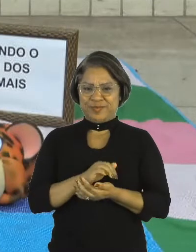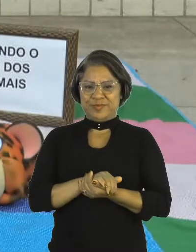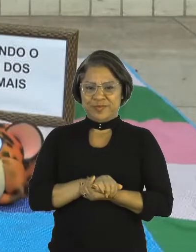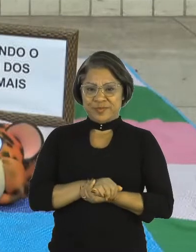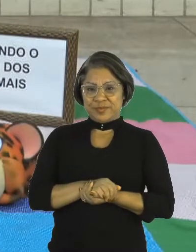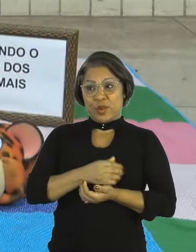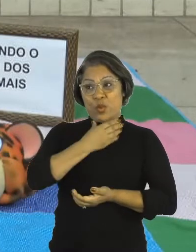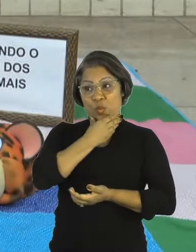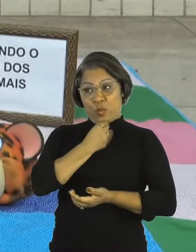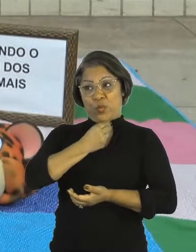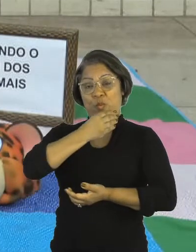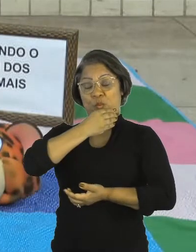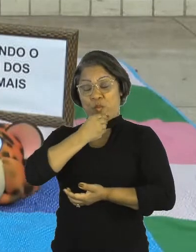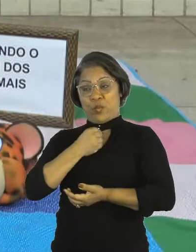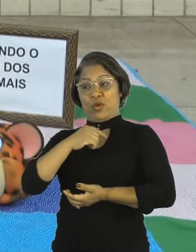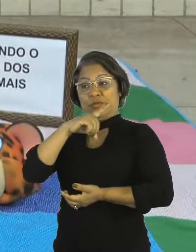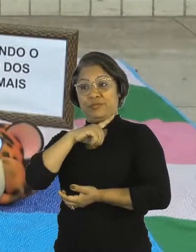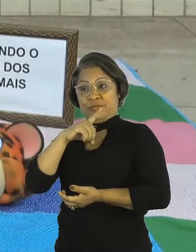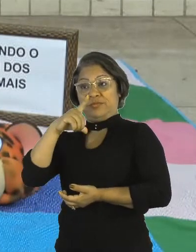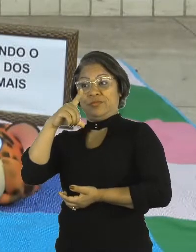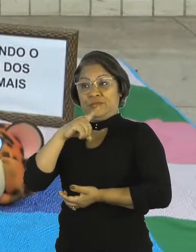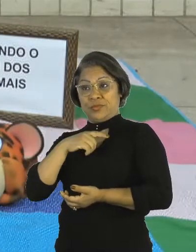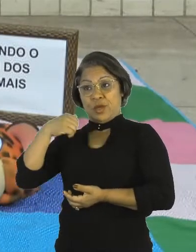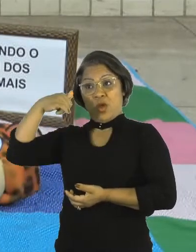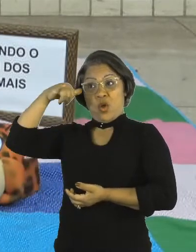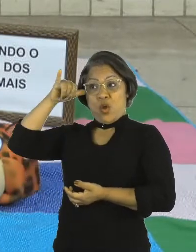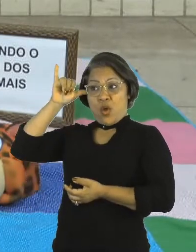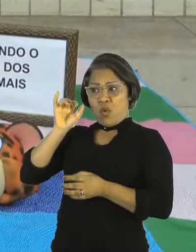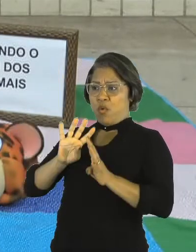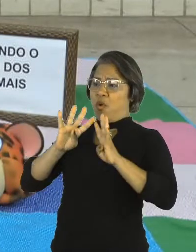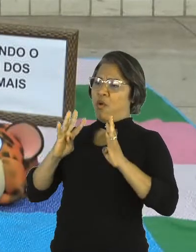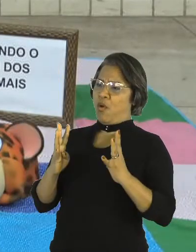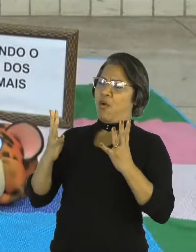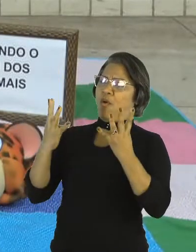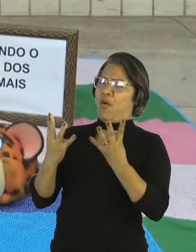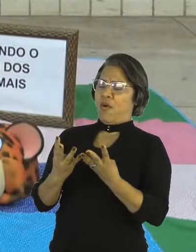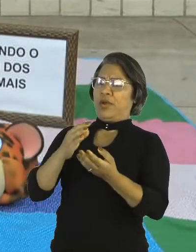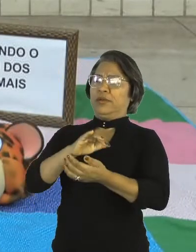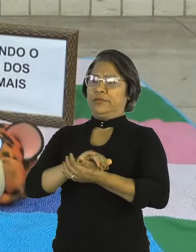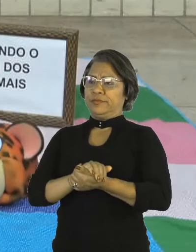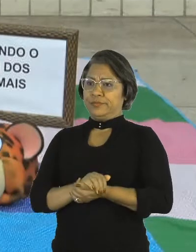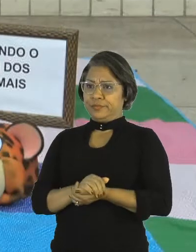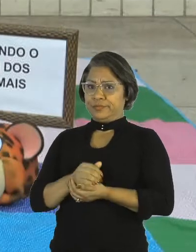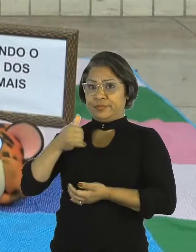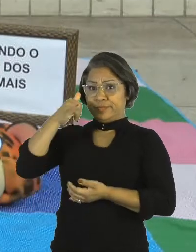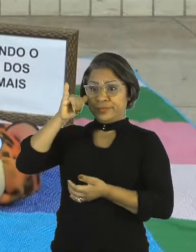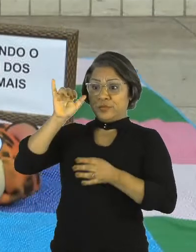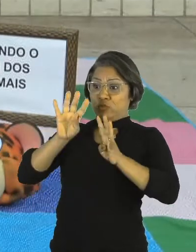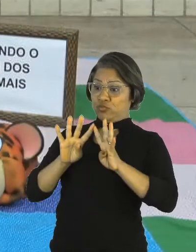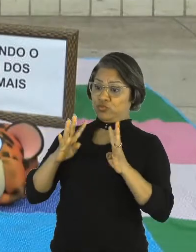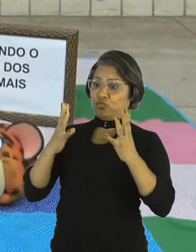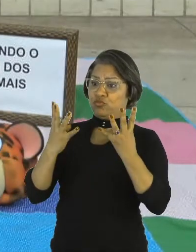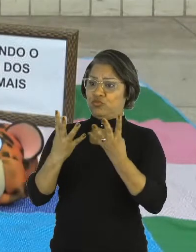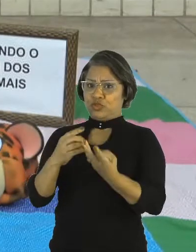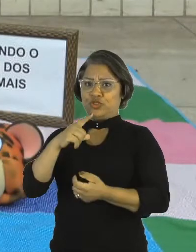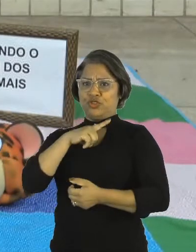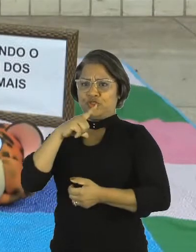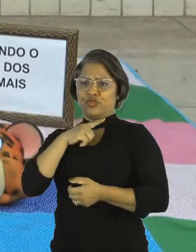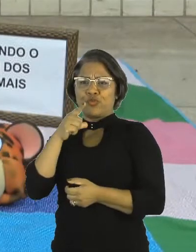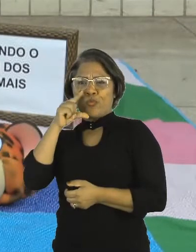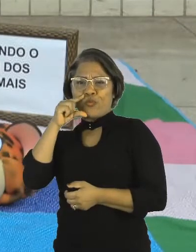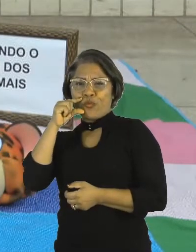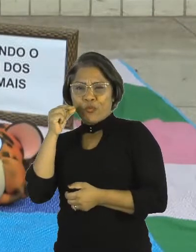ia-ia-ô. Seu Lobato tinha um sítio, ia-ia-ô. E nesse sítio tinha um